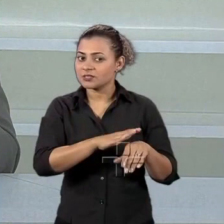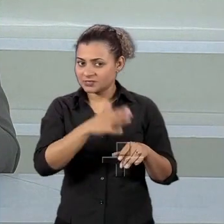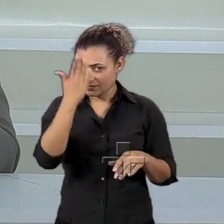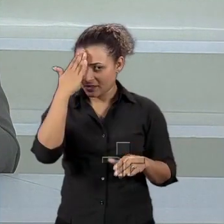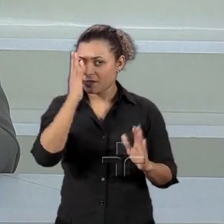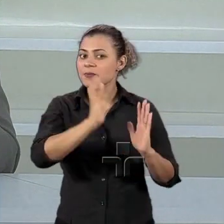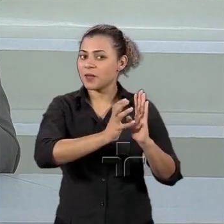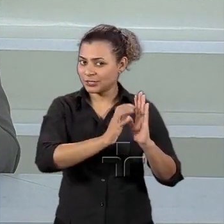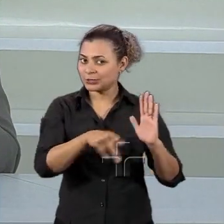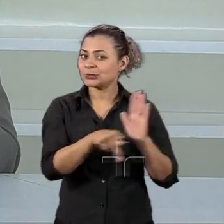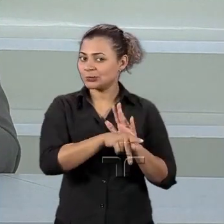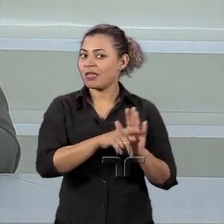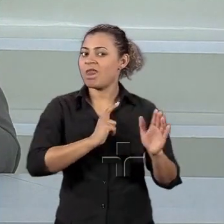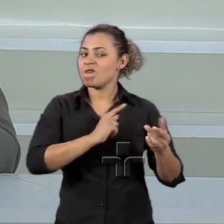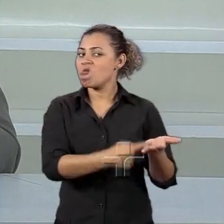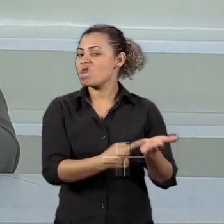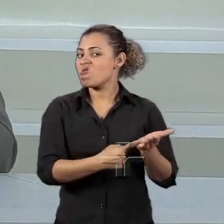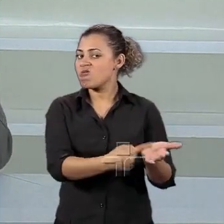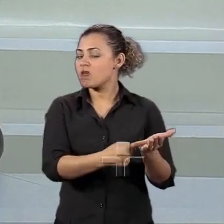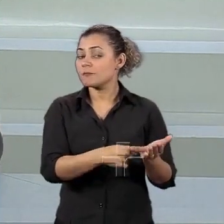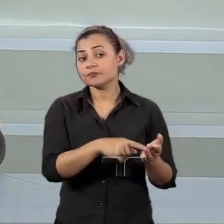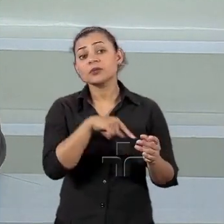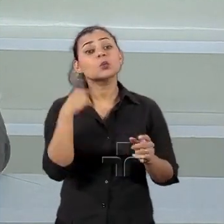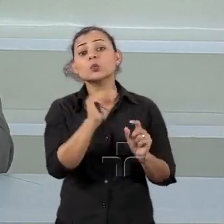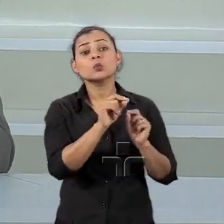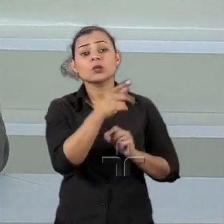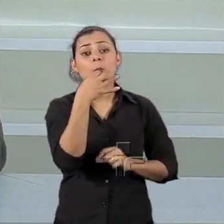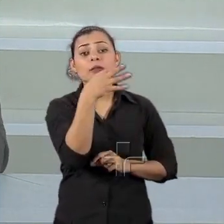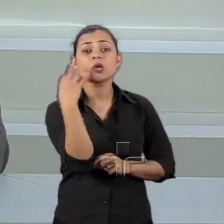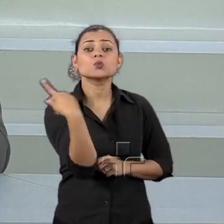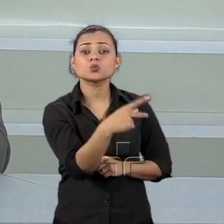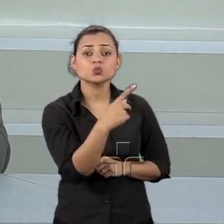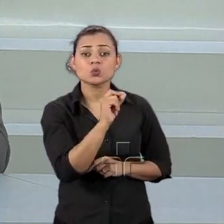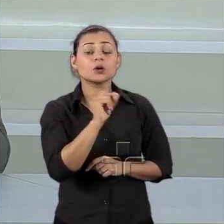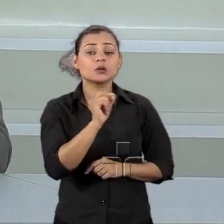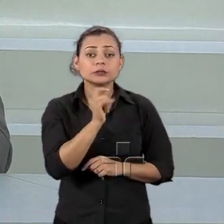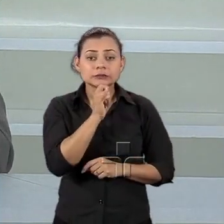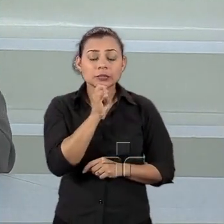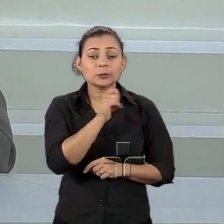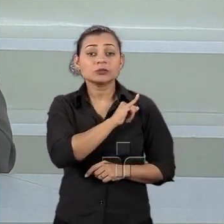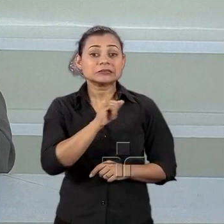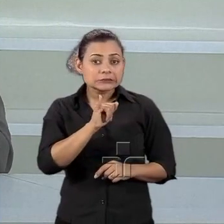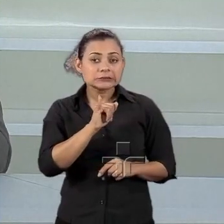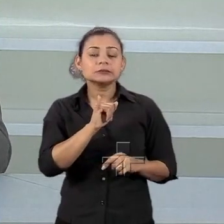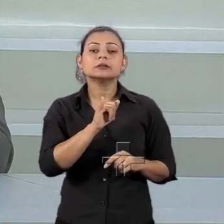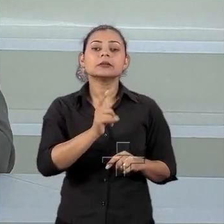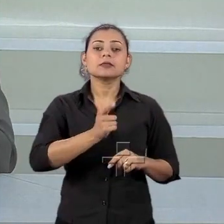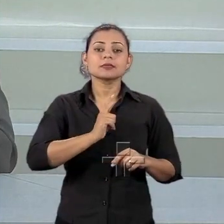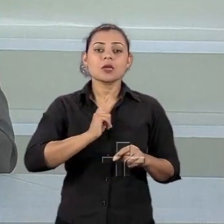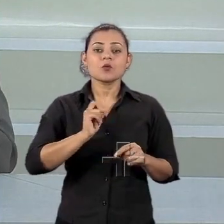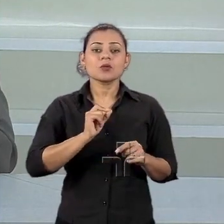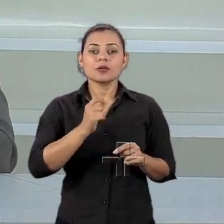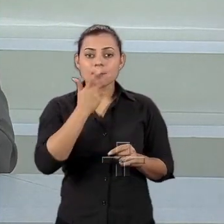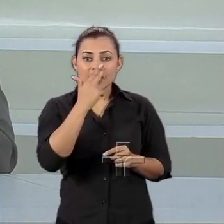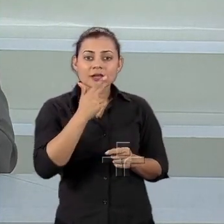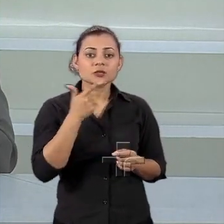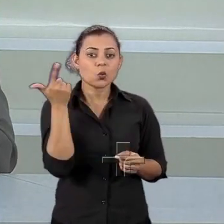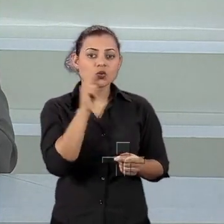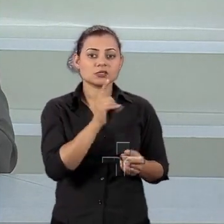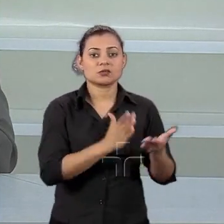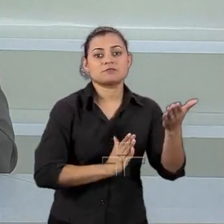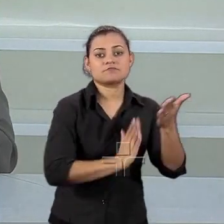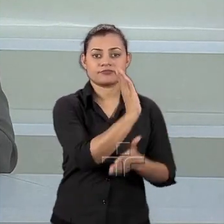ter, o que nos espera nesse caso de uma posição de favoritismo que seja